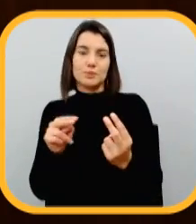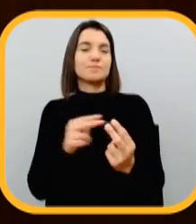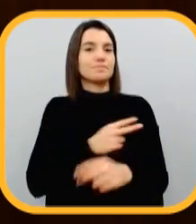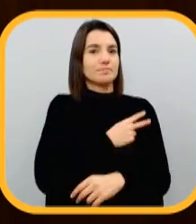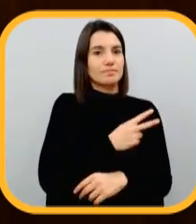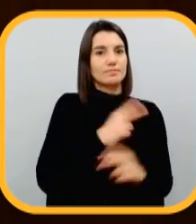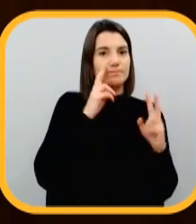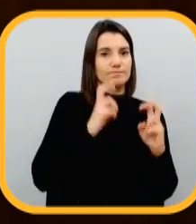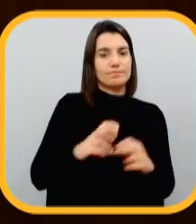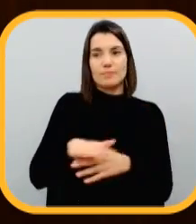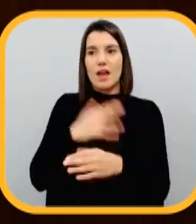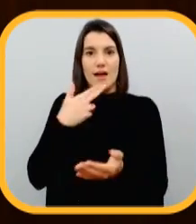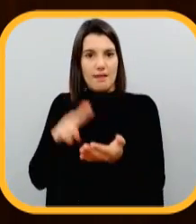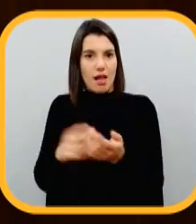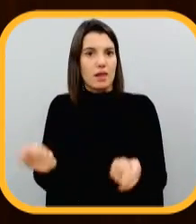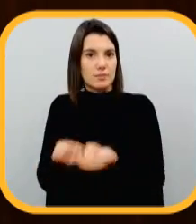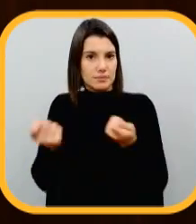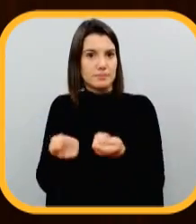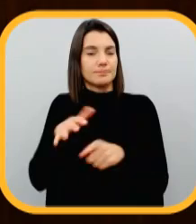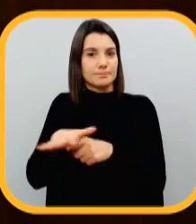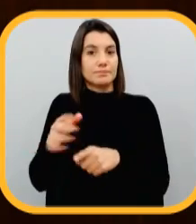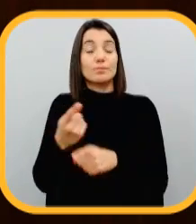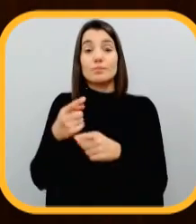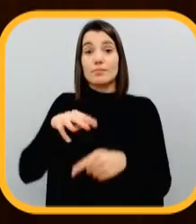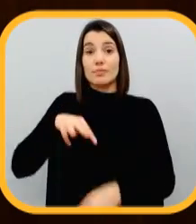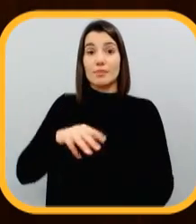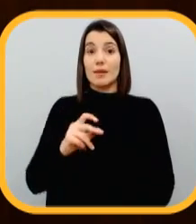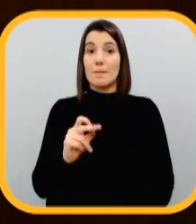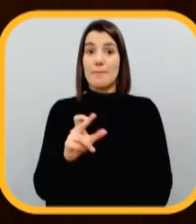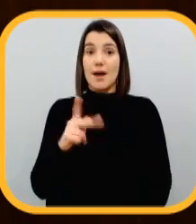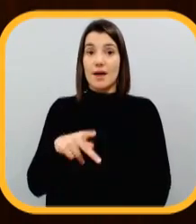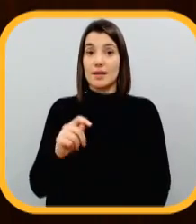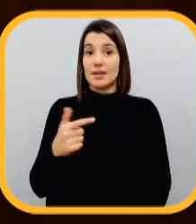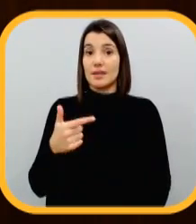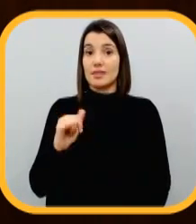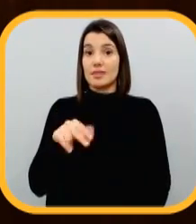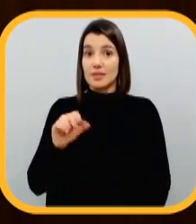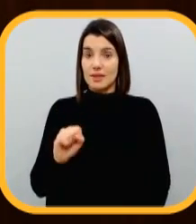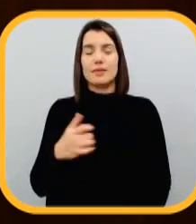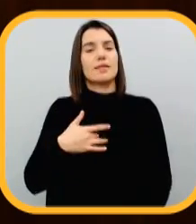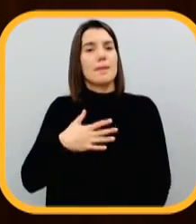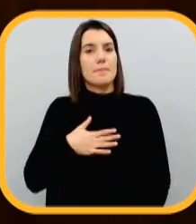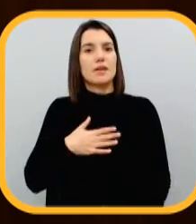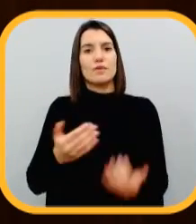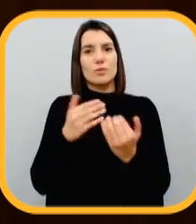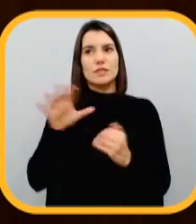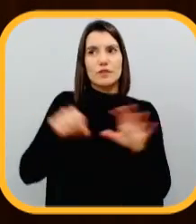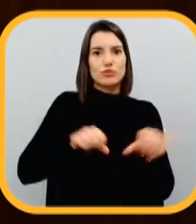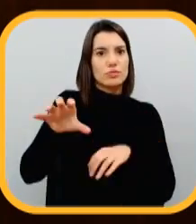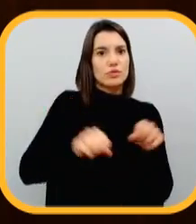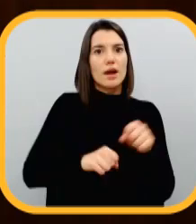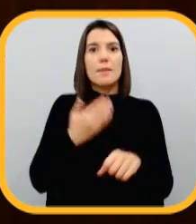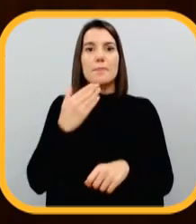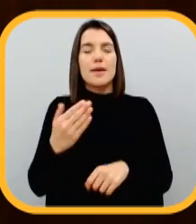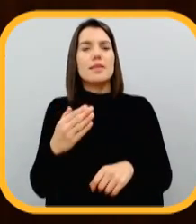entre a academia e o mundo real do marketing, em que o mundo real do marketing, portanto, as empresas vão buscar conhecimentos, insights,